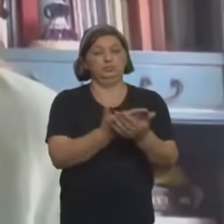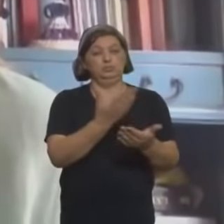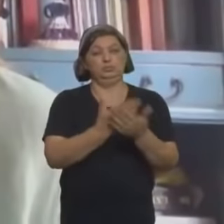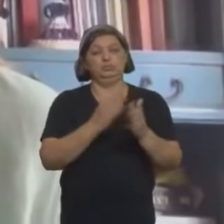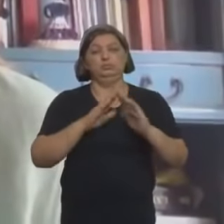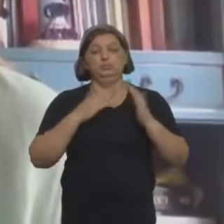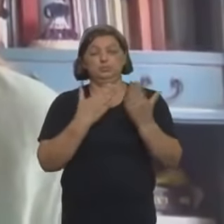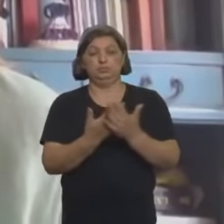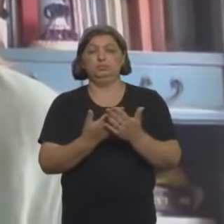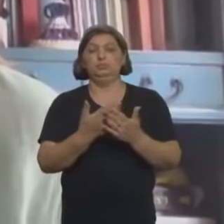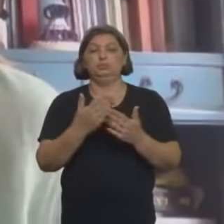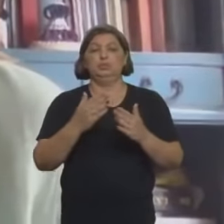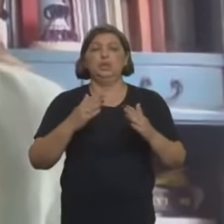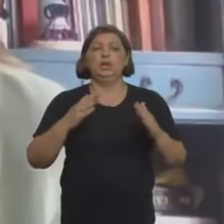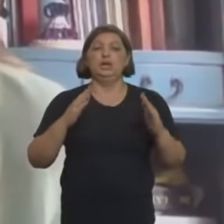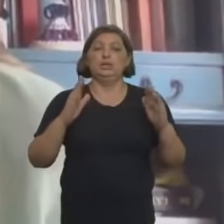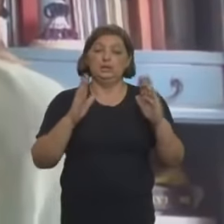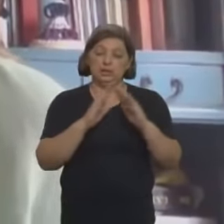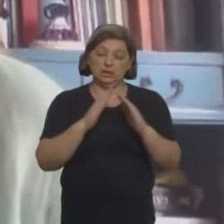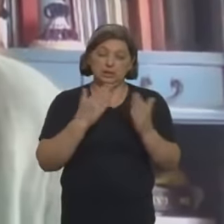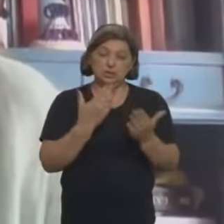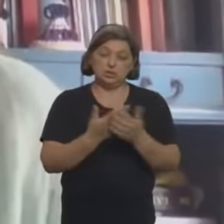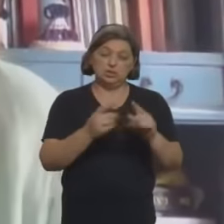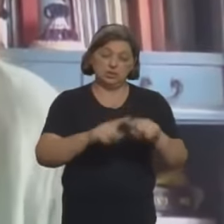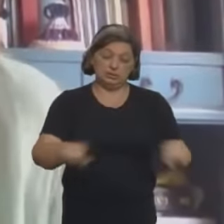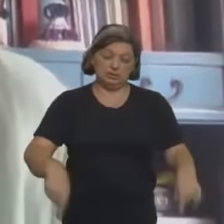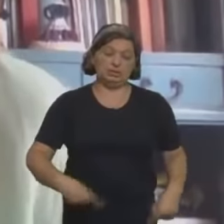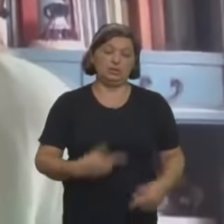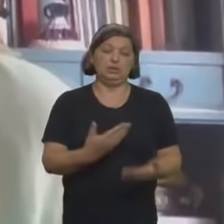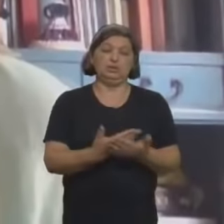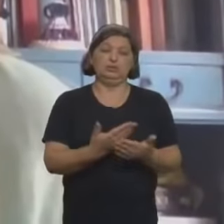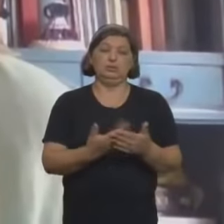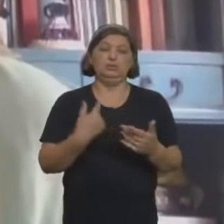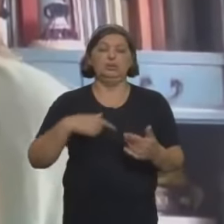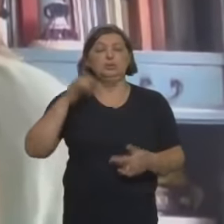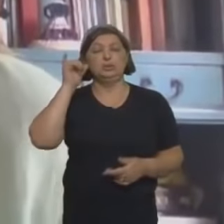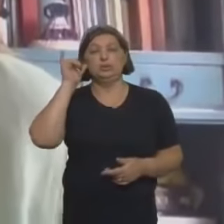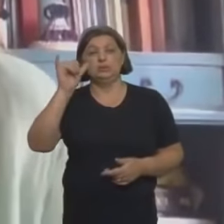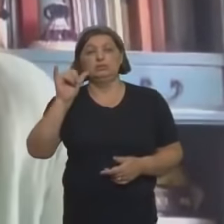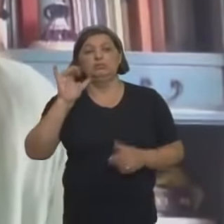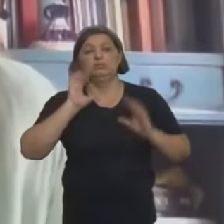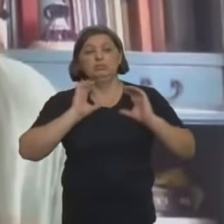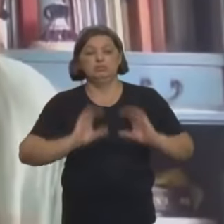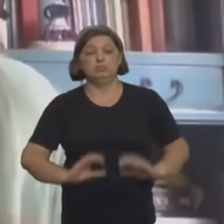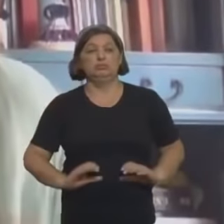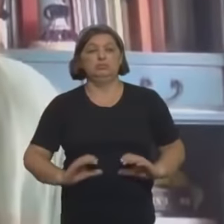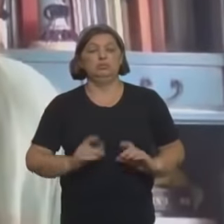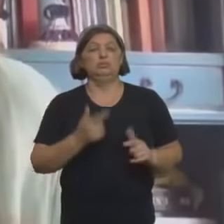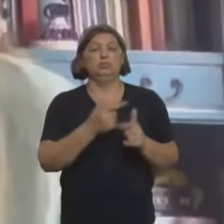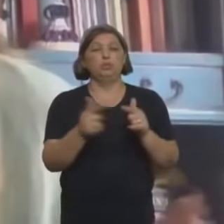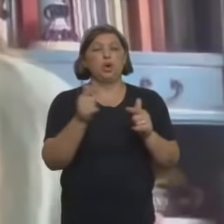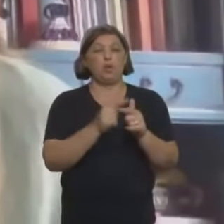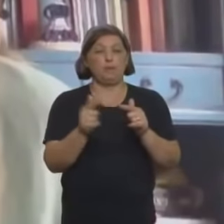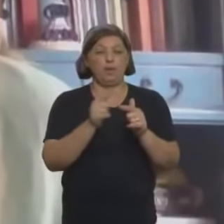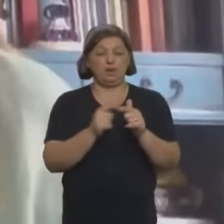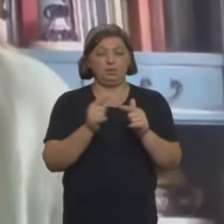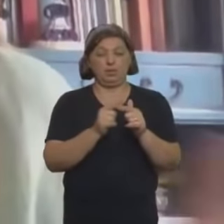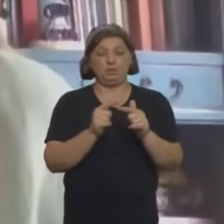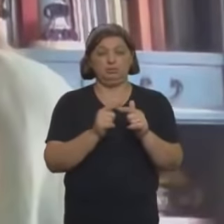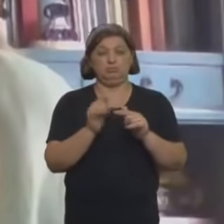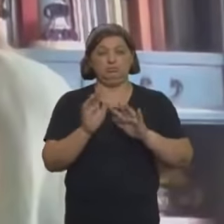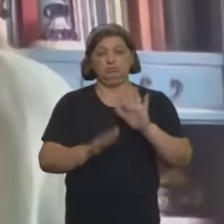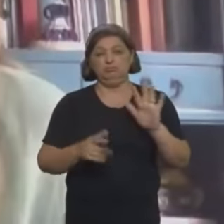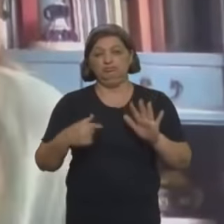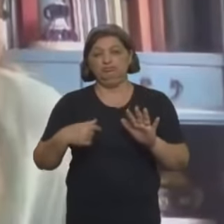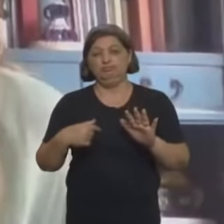escola é um programa preventivo, né? Então, questões de comportamento, pequenos problemas de comportamento, muitas